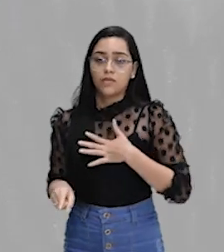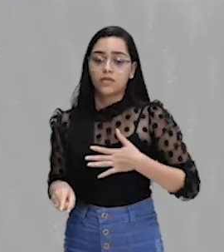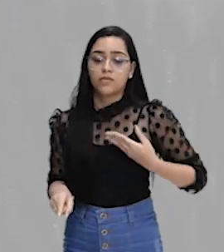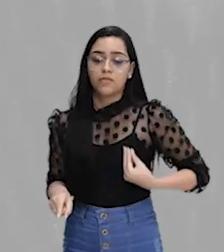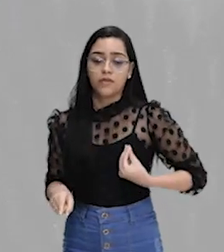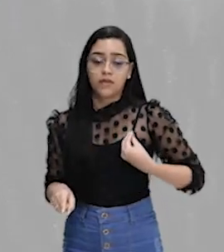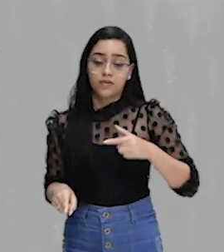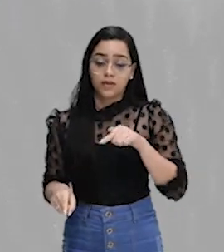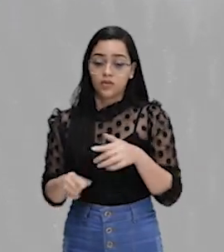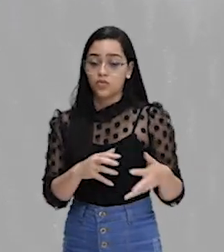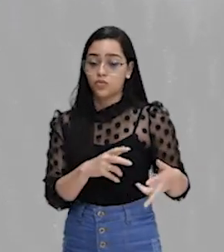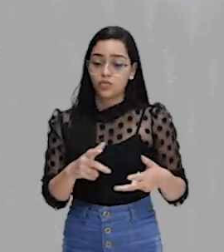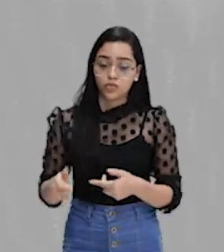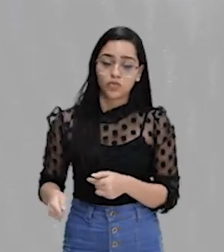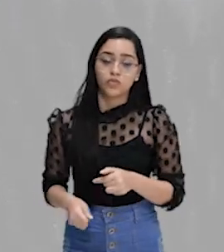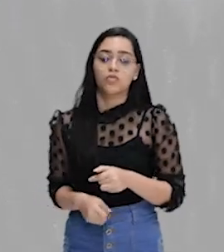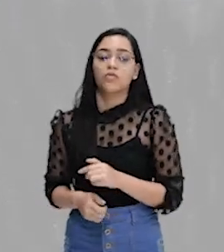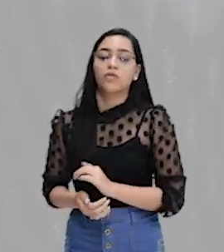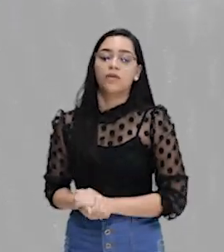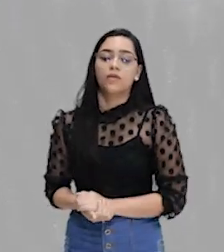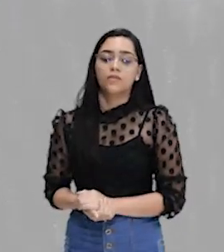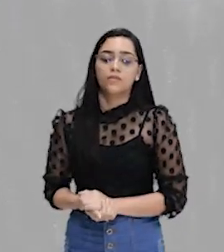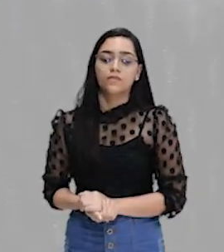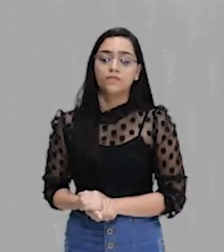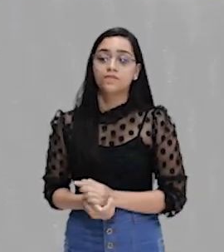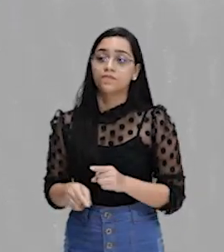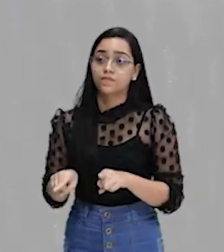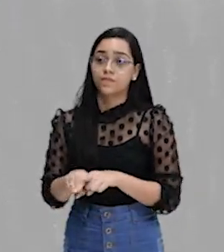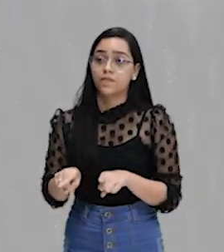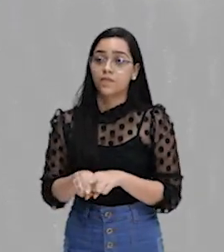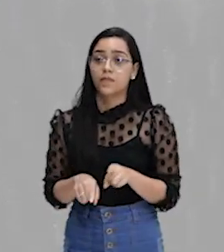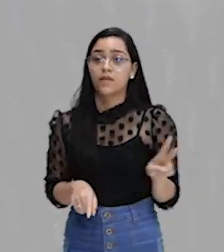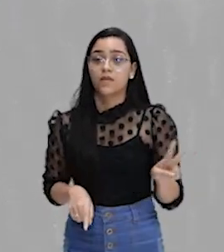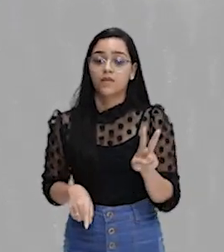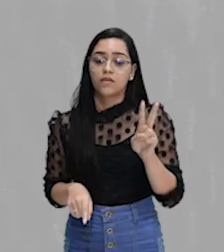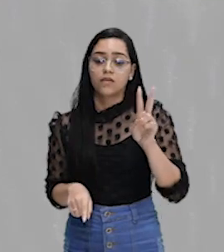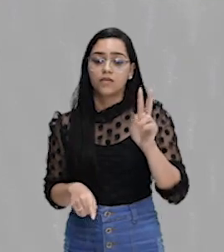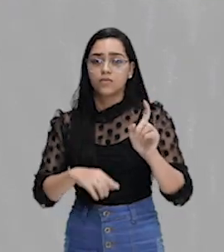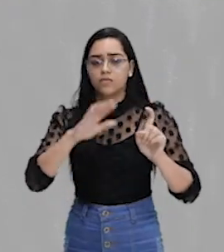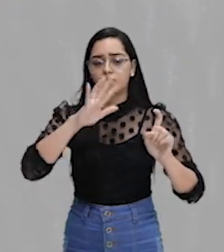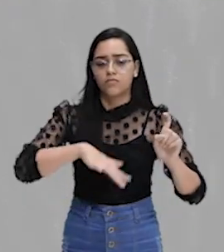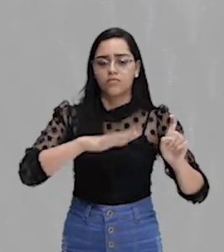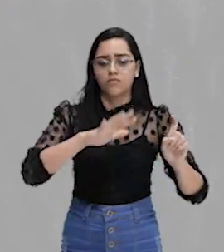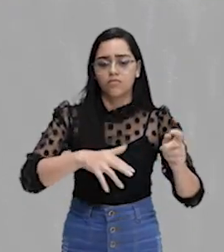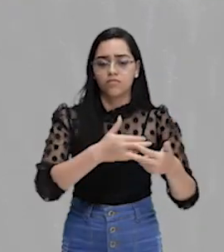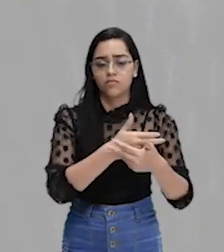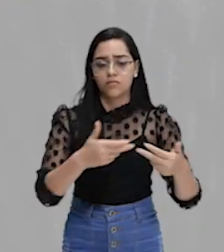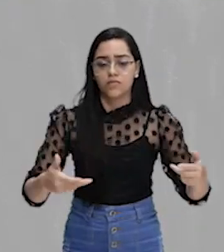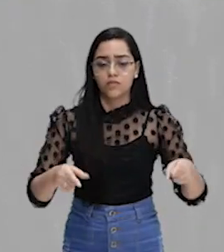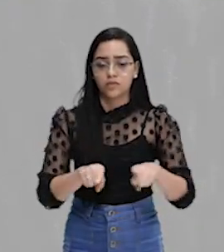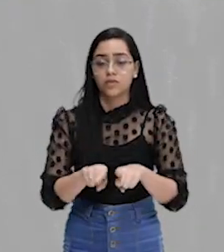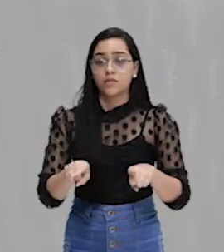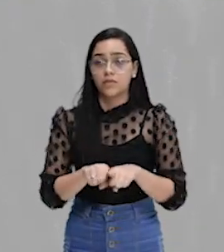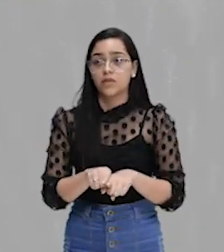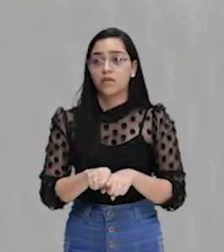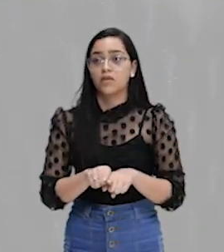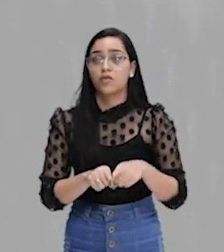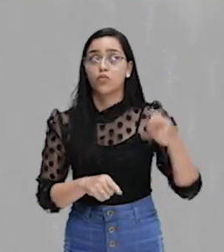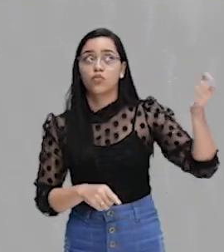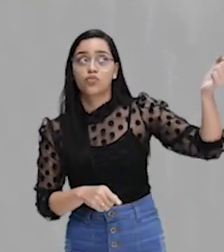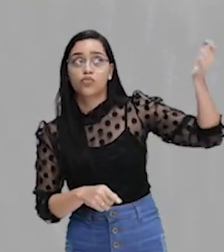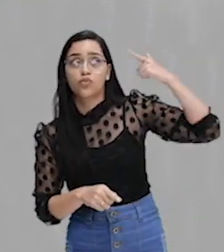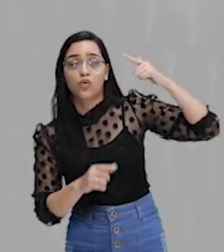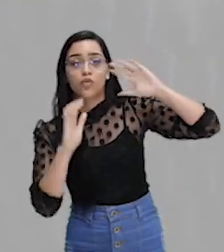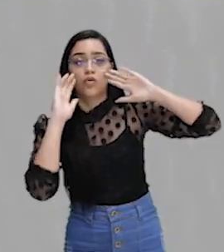terrena, que é o que nós chamamos de hedonismo, valoriza também o paganismo e o heliocentrismo, o sol